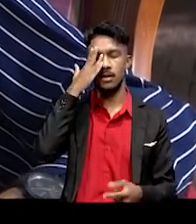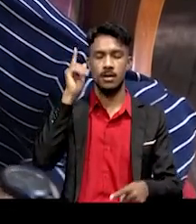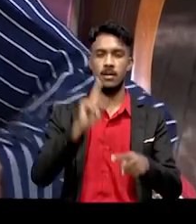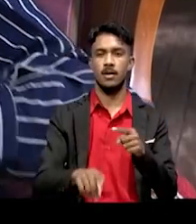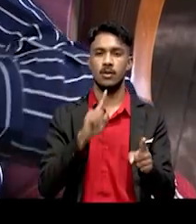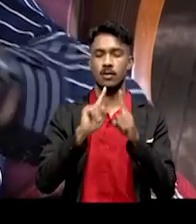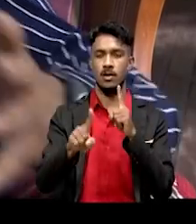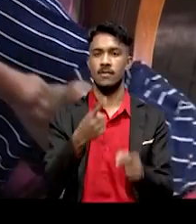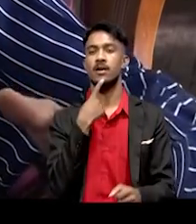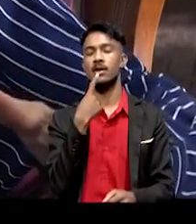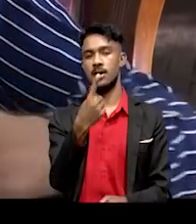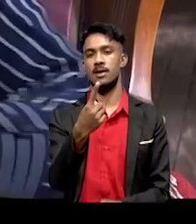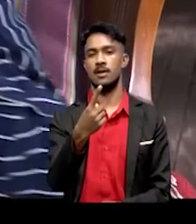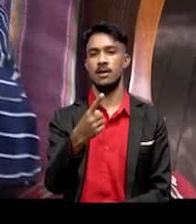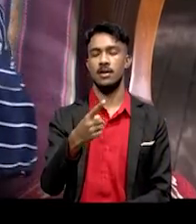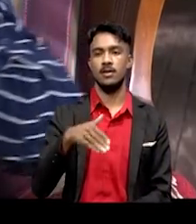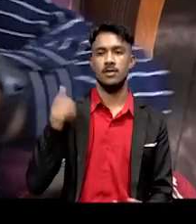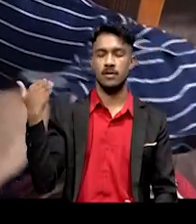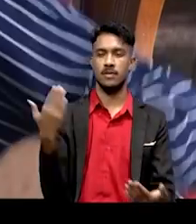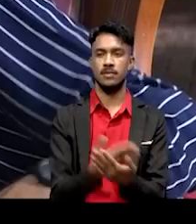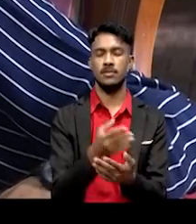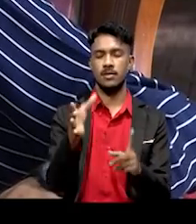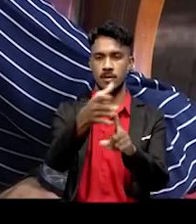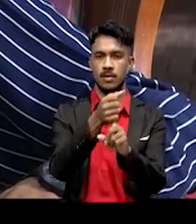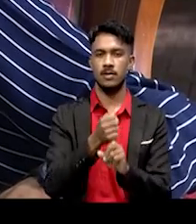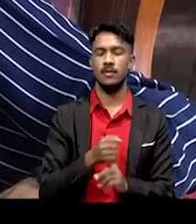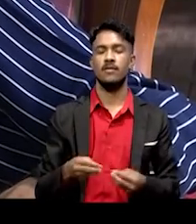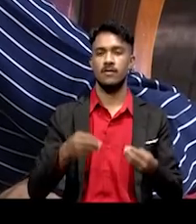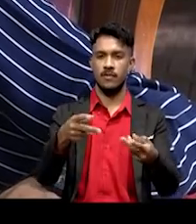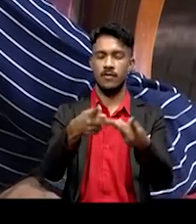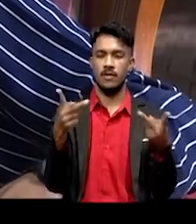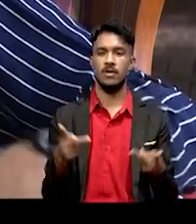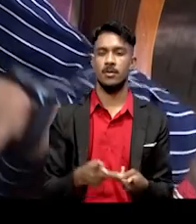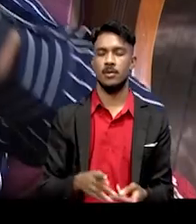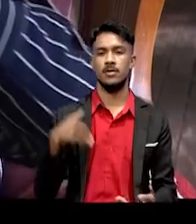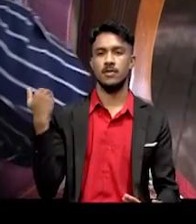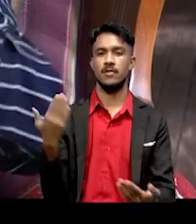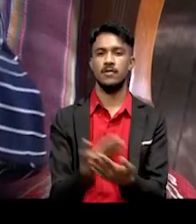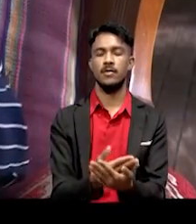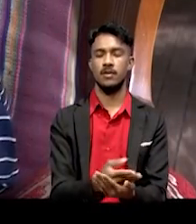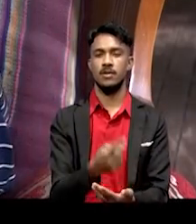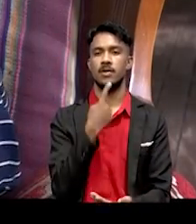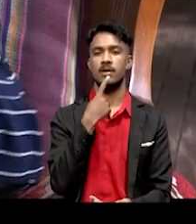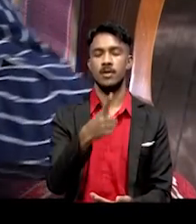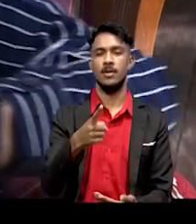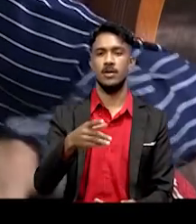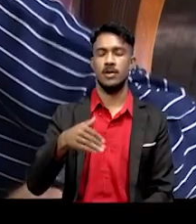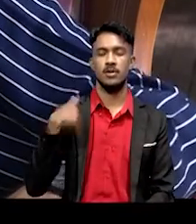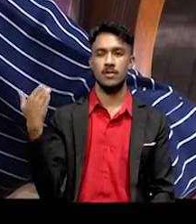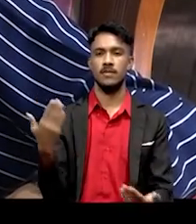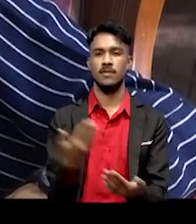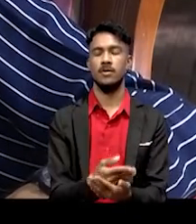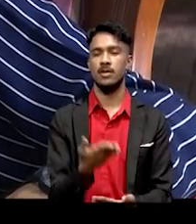atete geração 35 tem fofata e minha geração fom atete geração fom e me hau